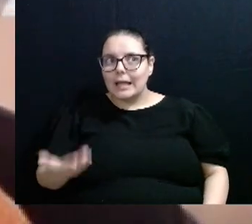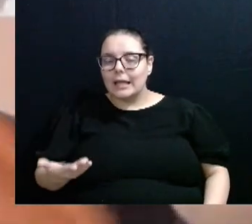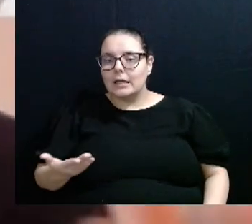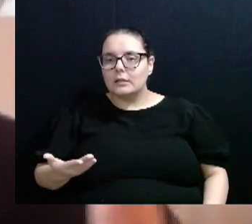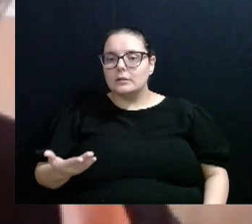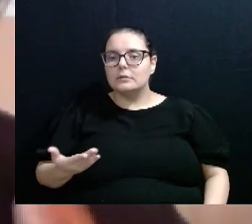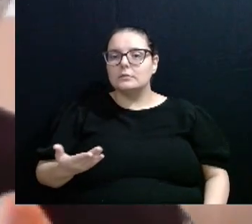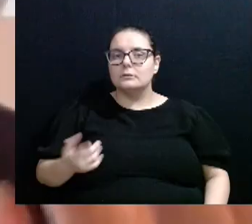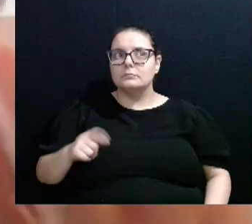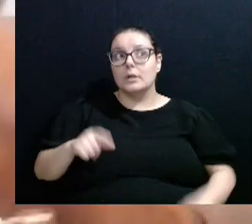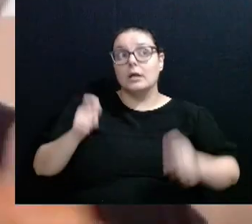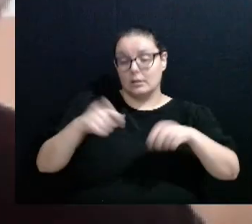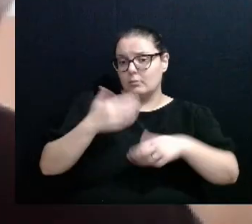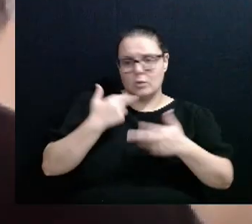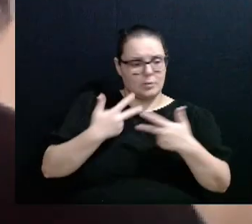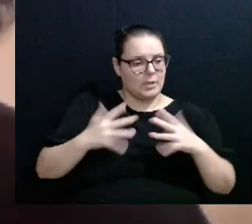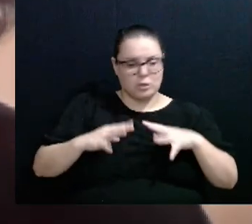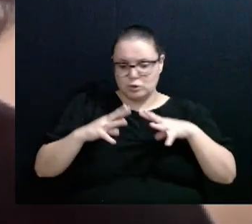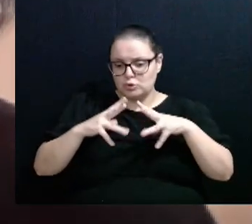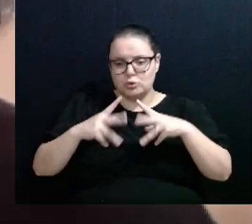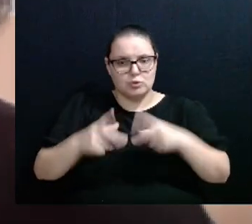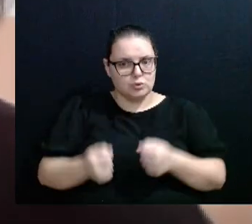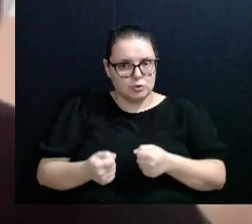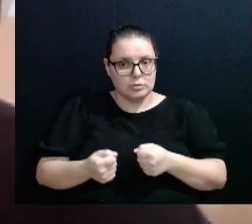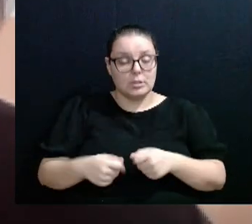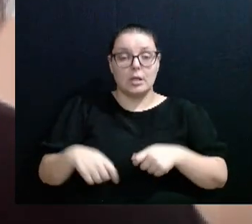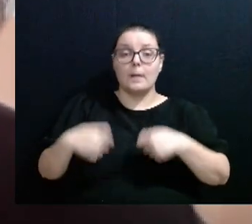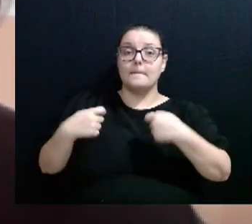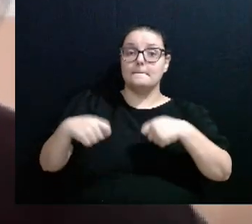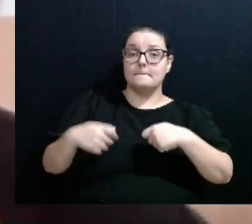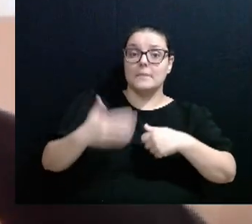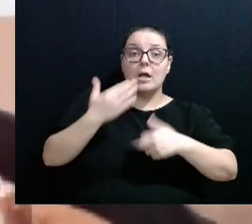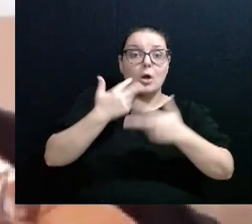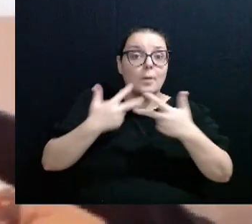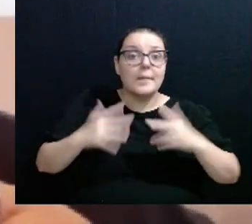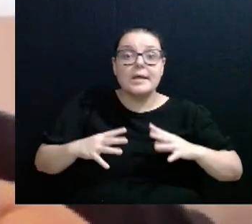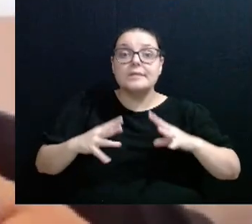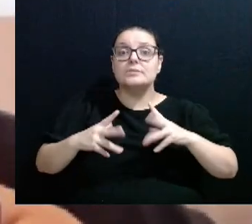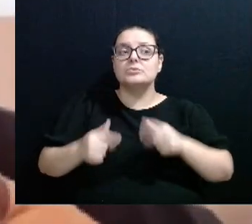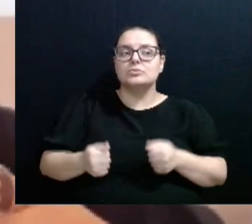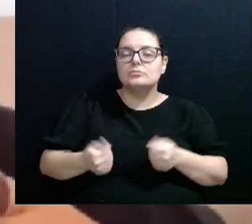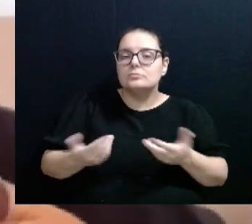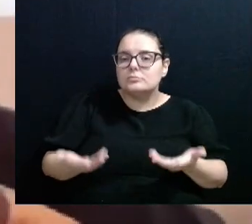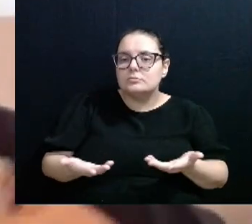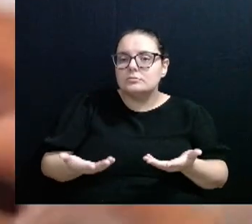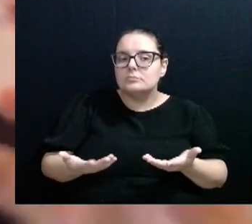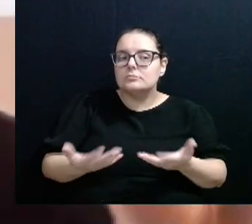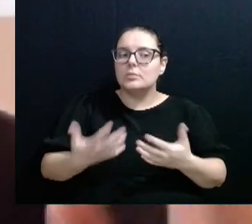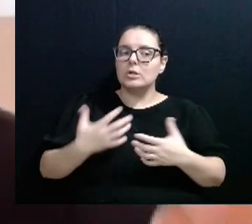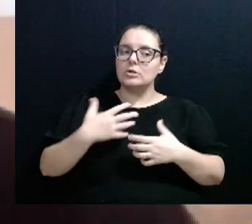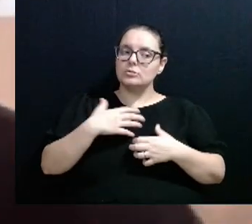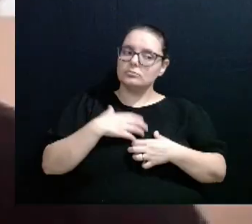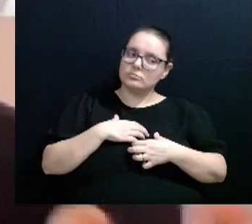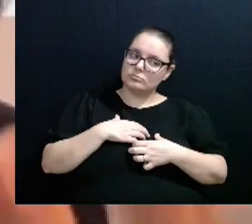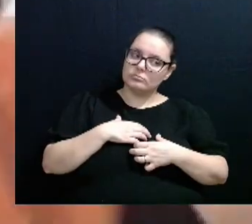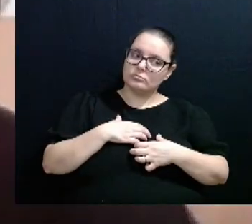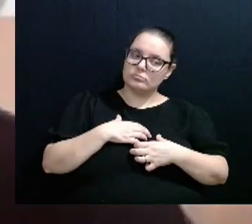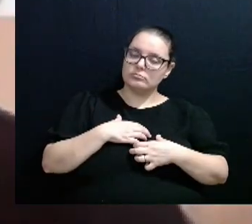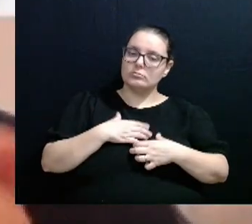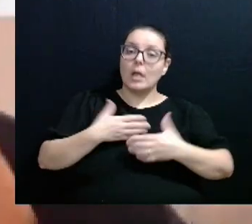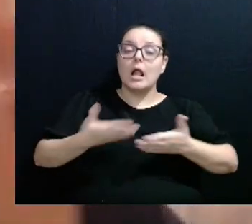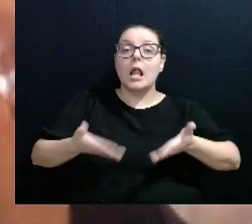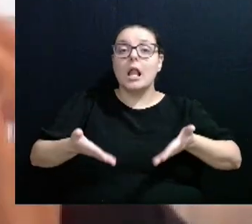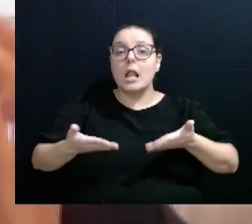de comer de tudo e deve comer de tudo, de uma maneira mais tranquila e